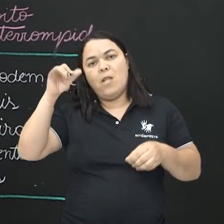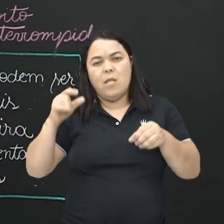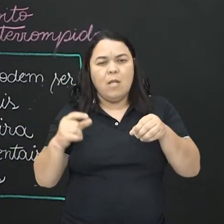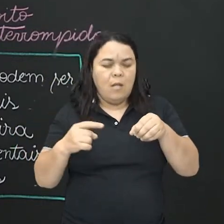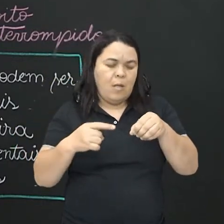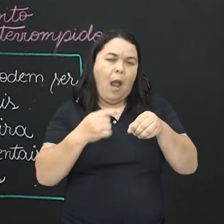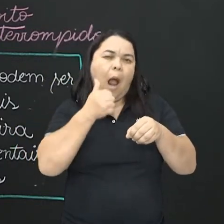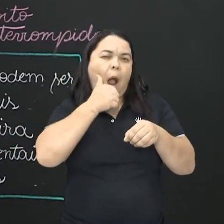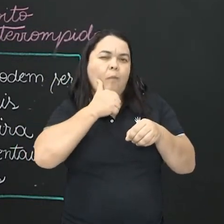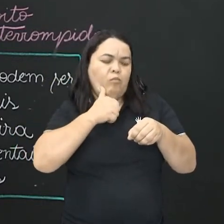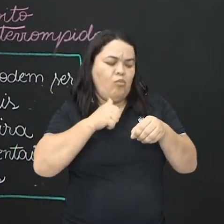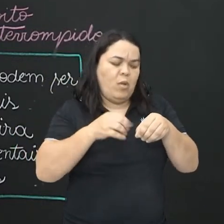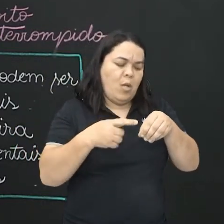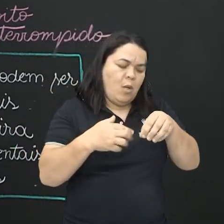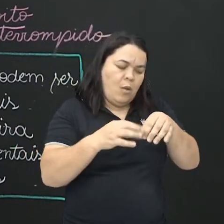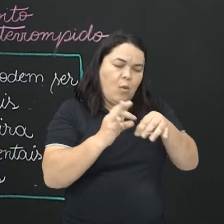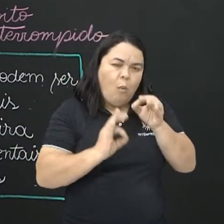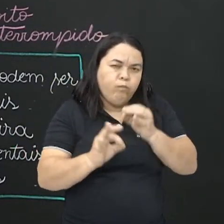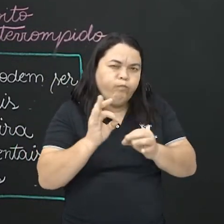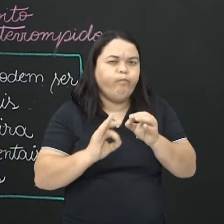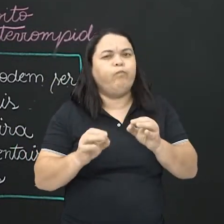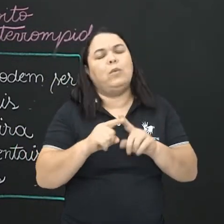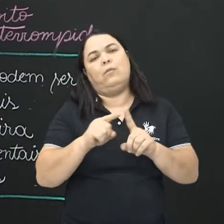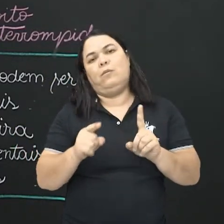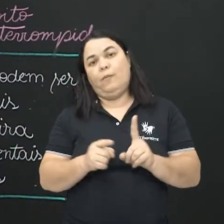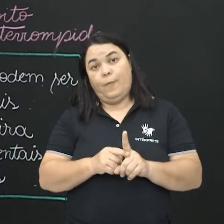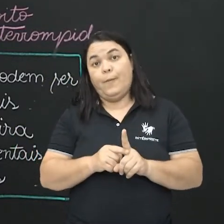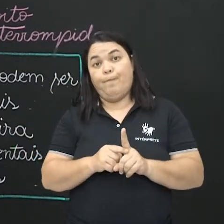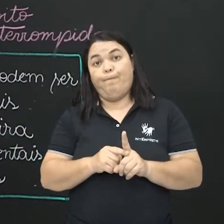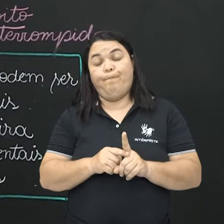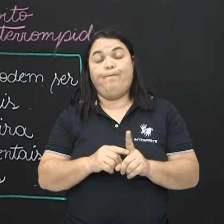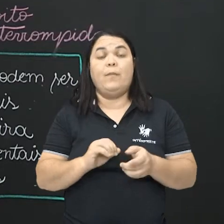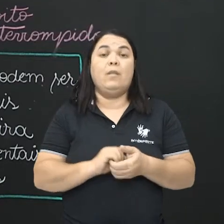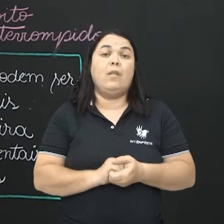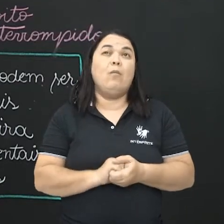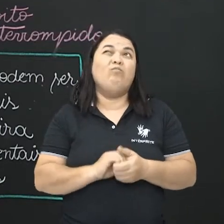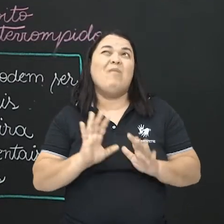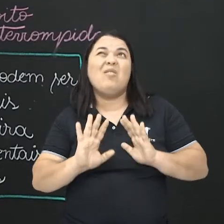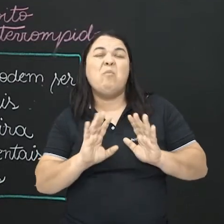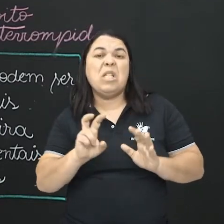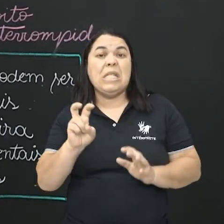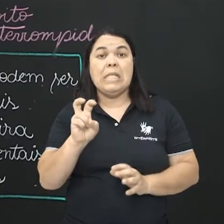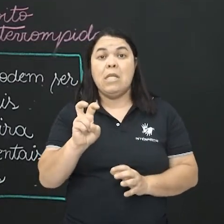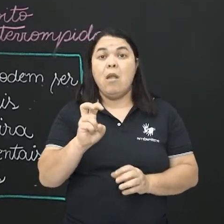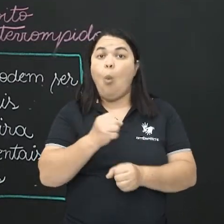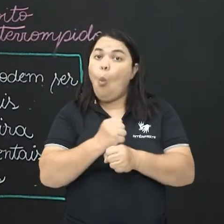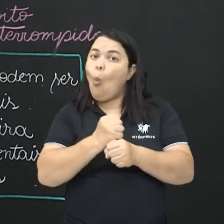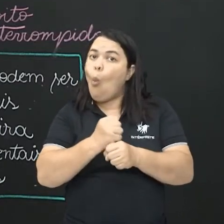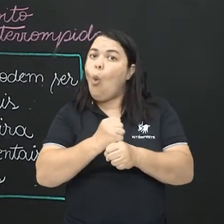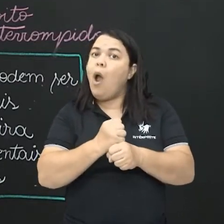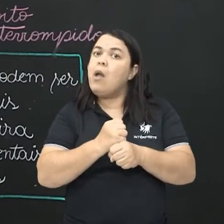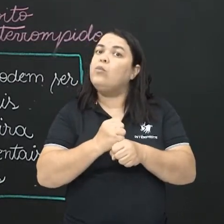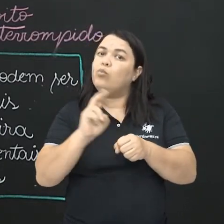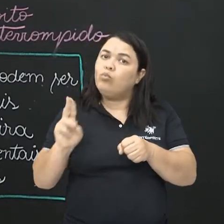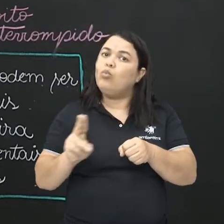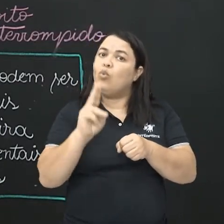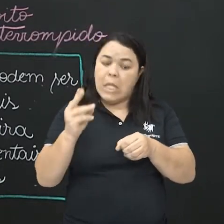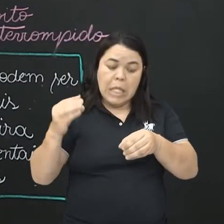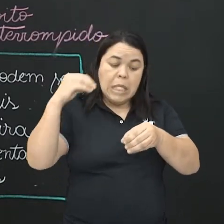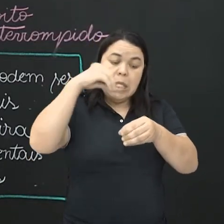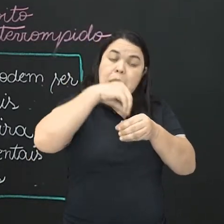feito no ambiente hospitalar e que a manutenção ela é longa, 4, 5 anos, que a mulher fica então